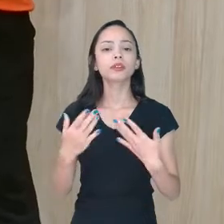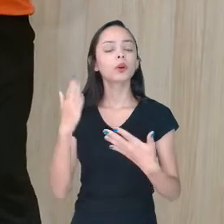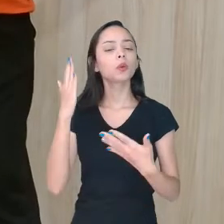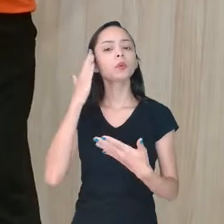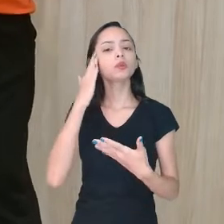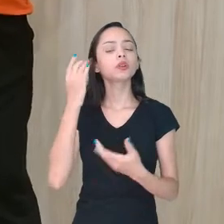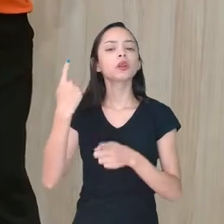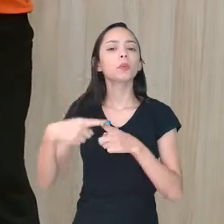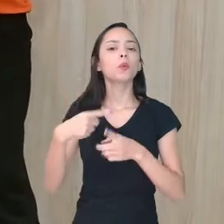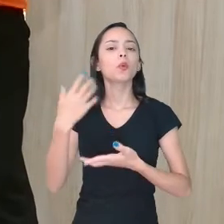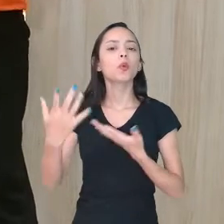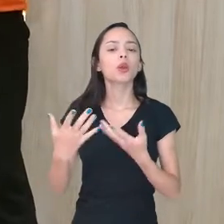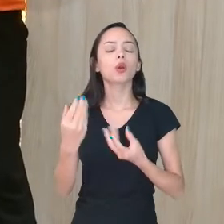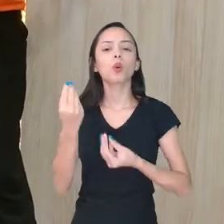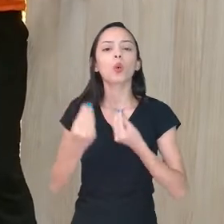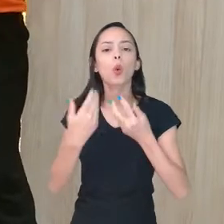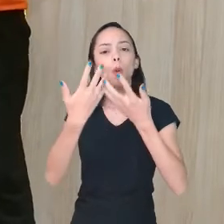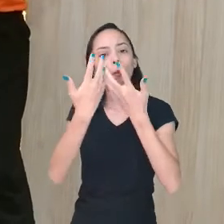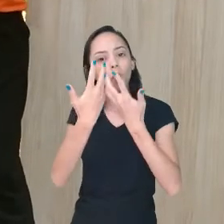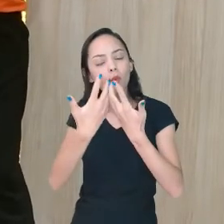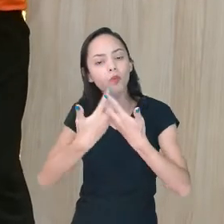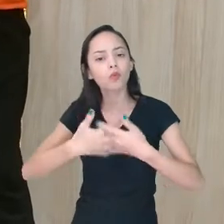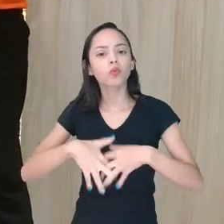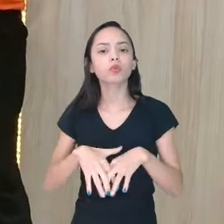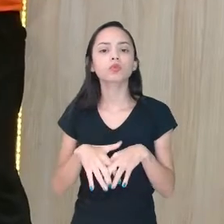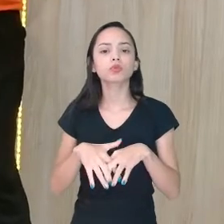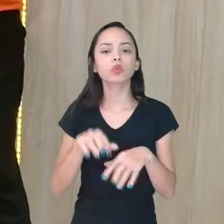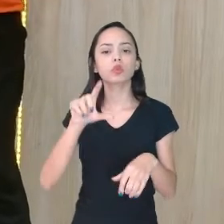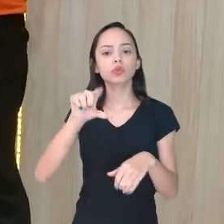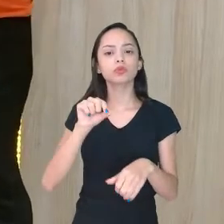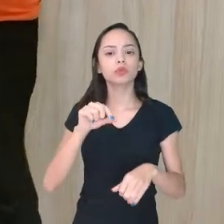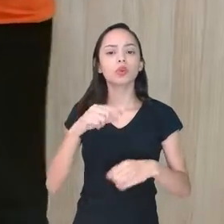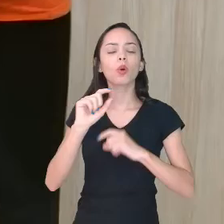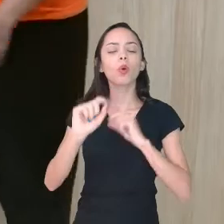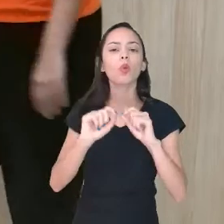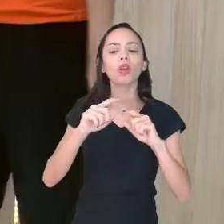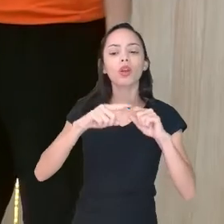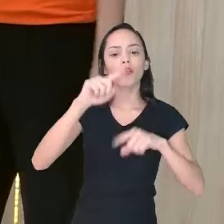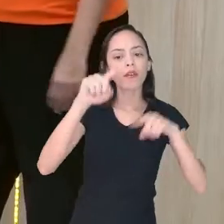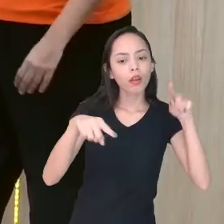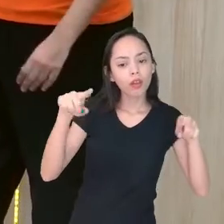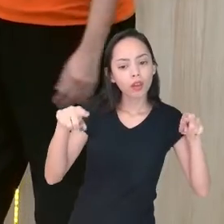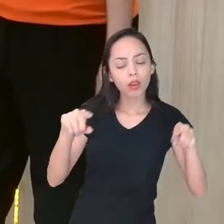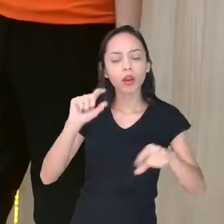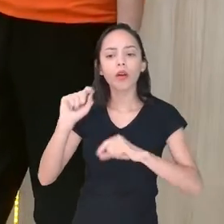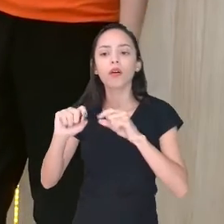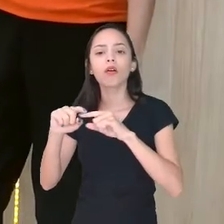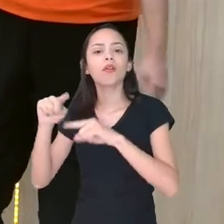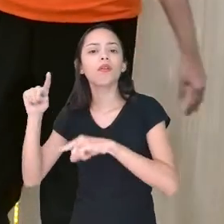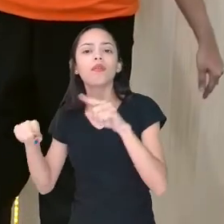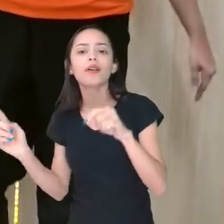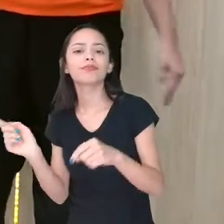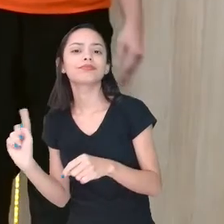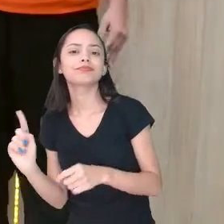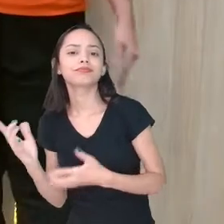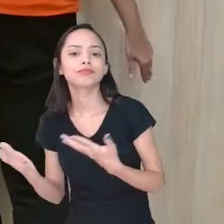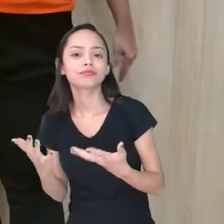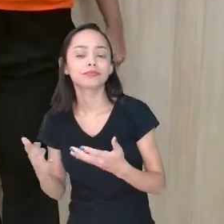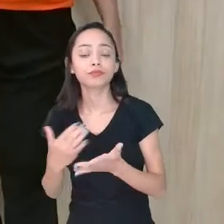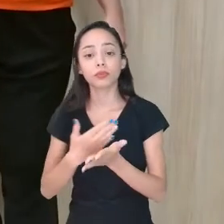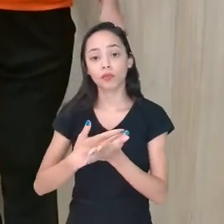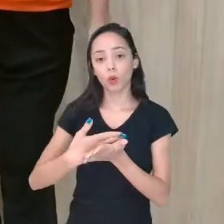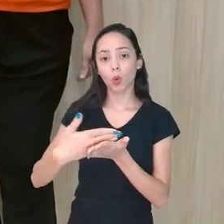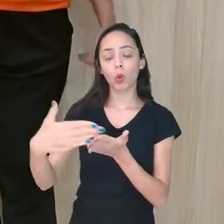como funciona essa escolha de o que varia e o que não varia, tá? E aí, vamos começar pelos